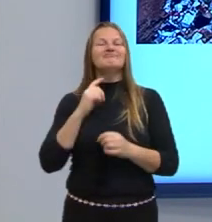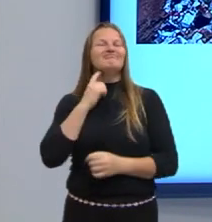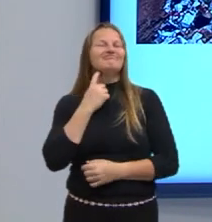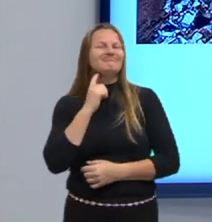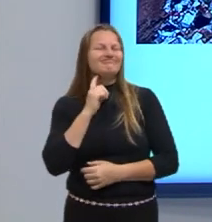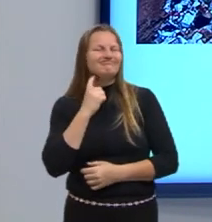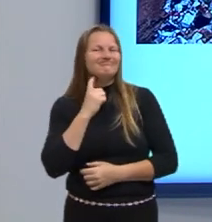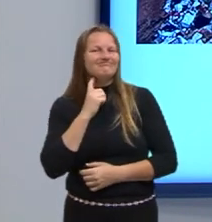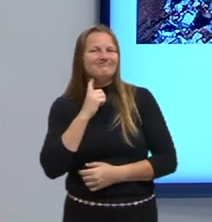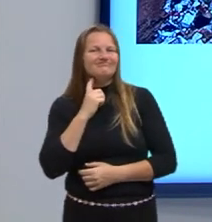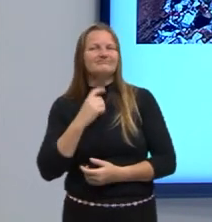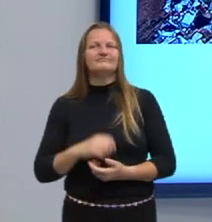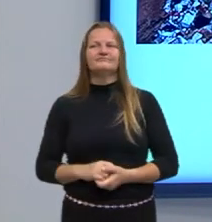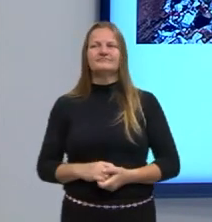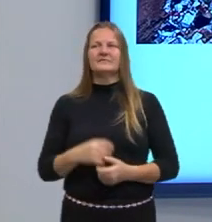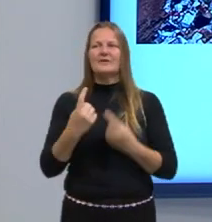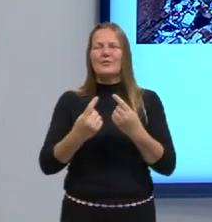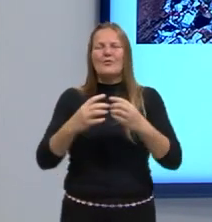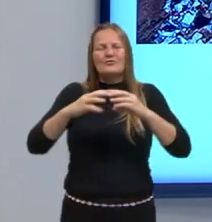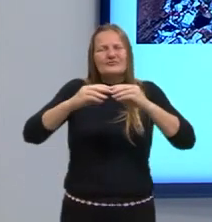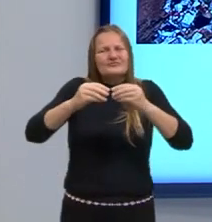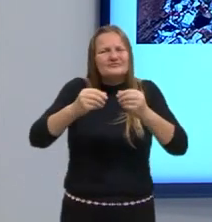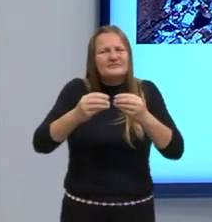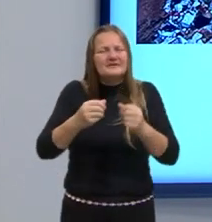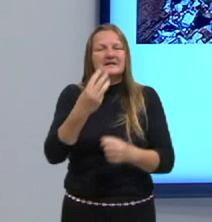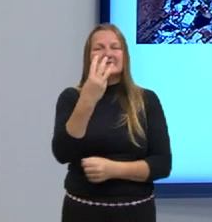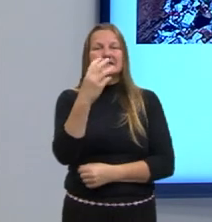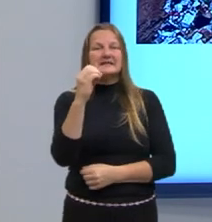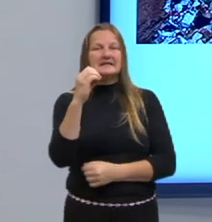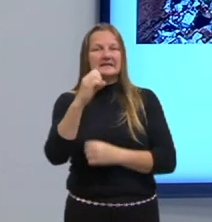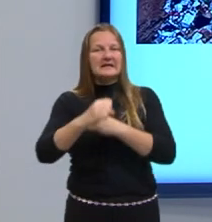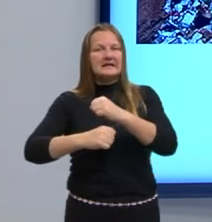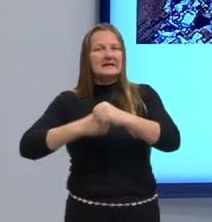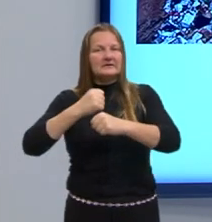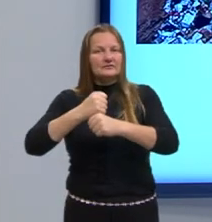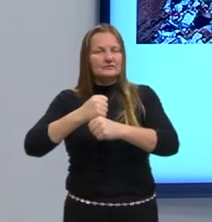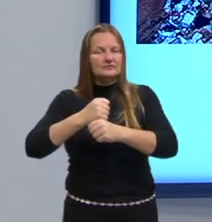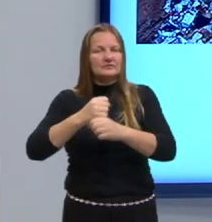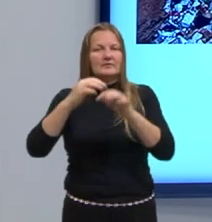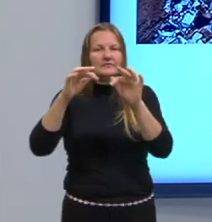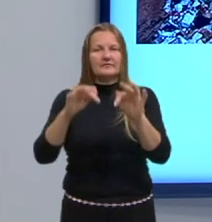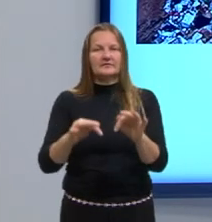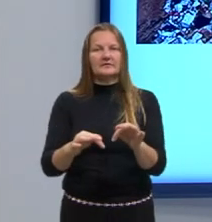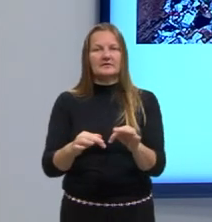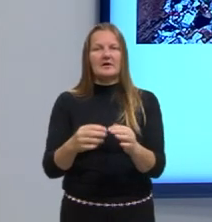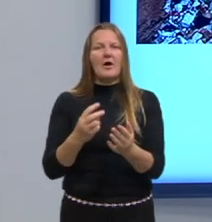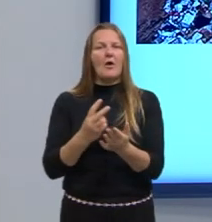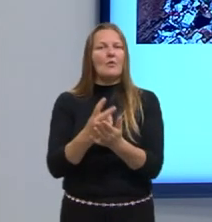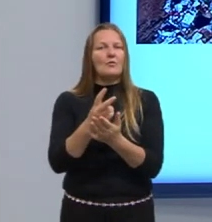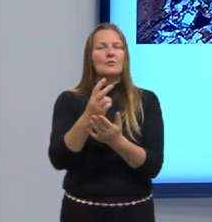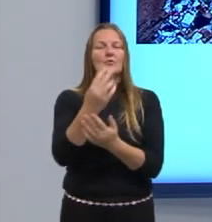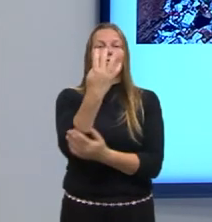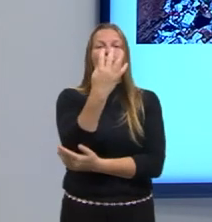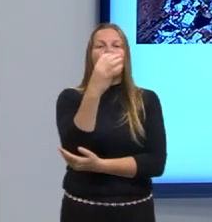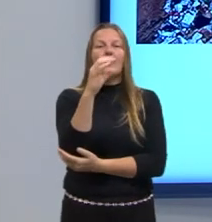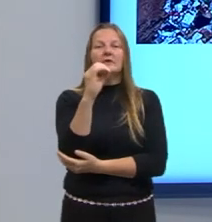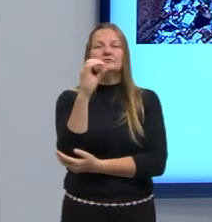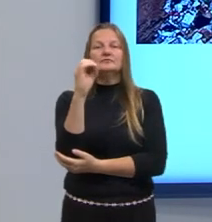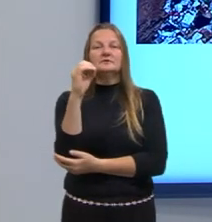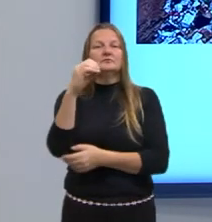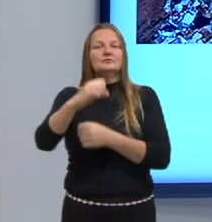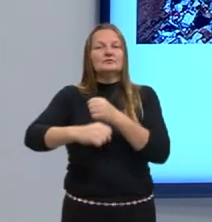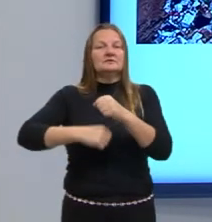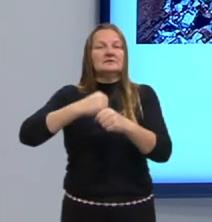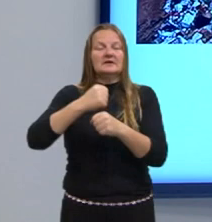existem polímeros que degradam em 30 anos que já é bastante tempo e existem polímeros que se degradam em 400 anos